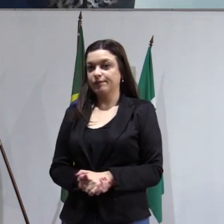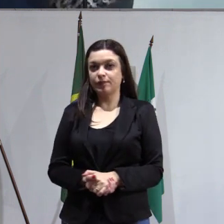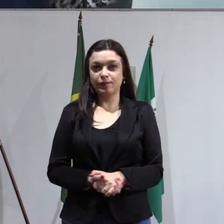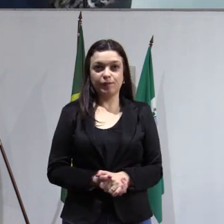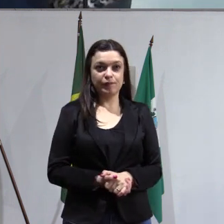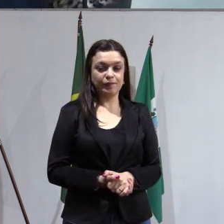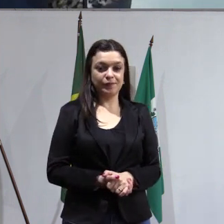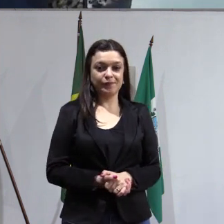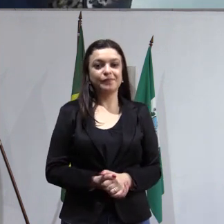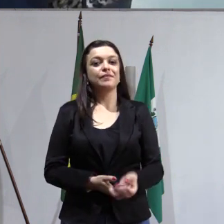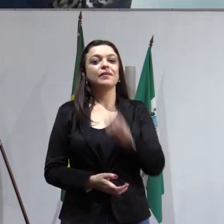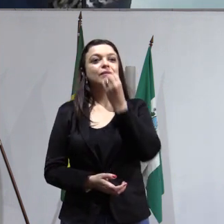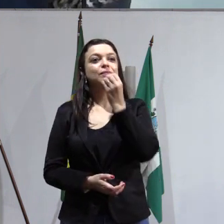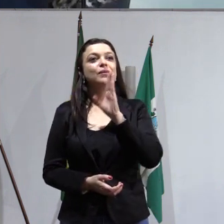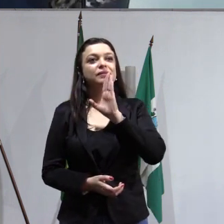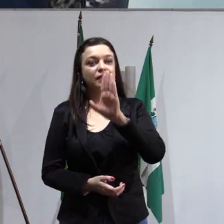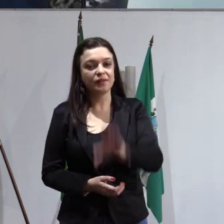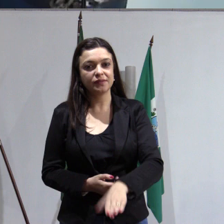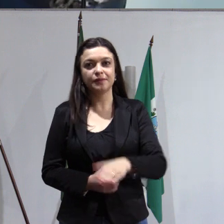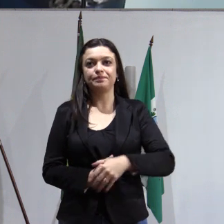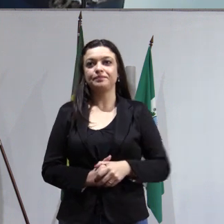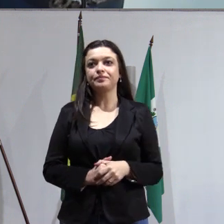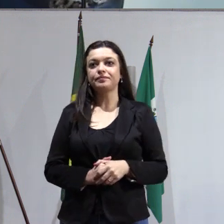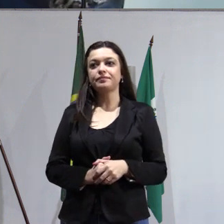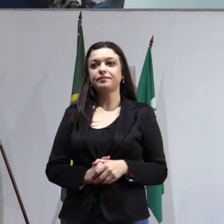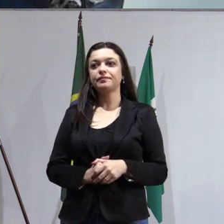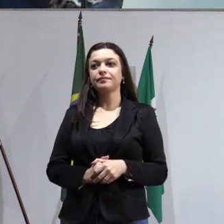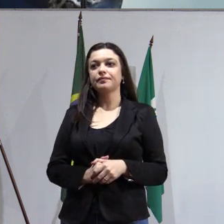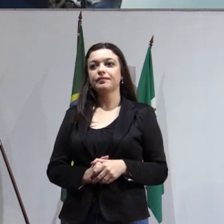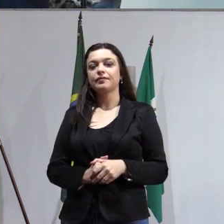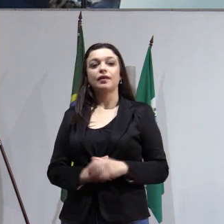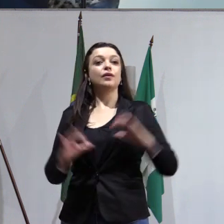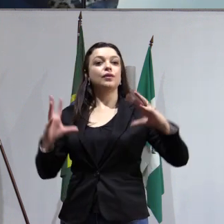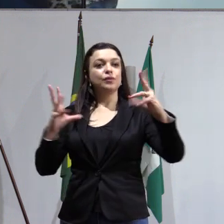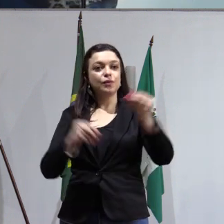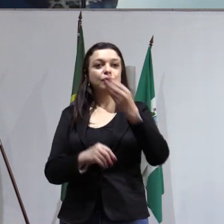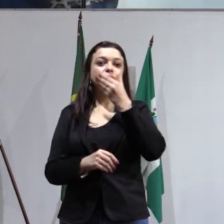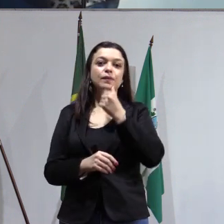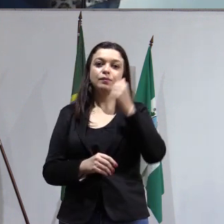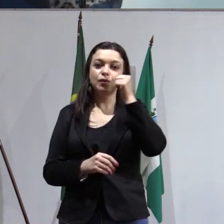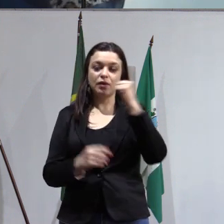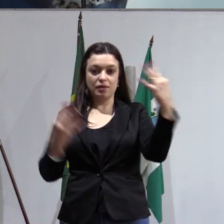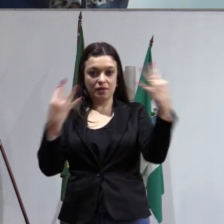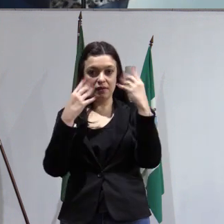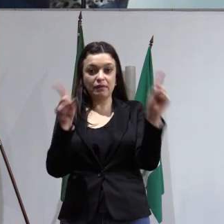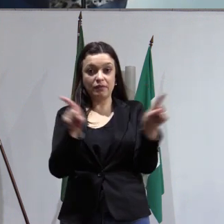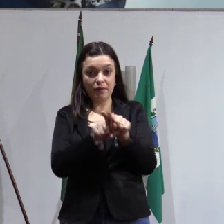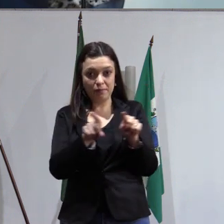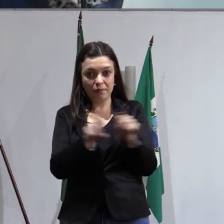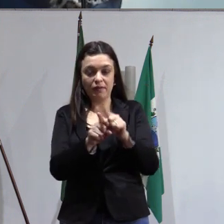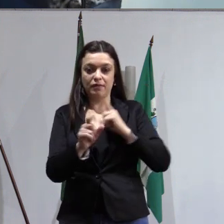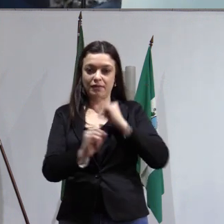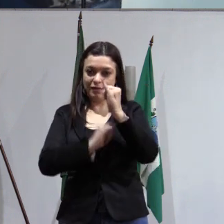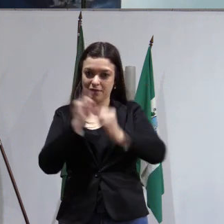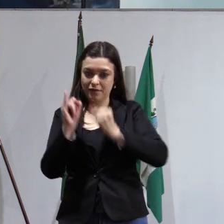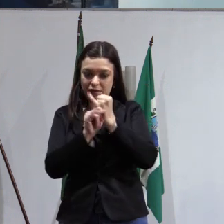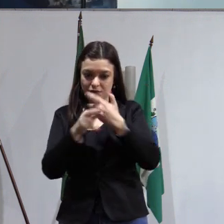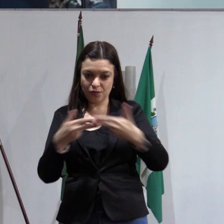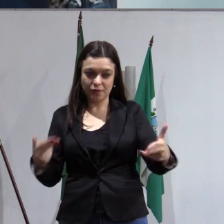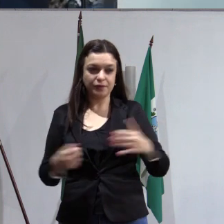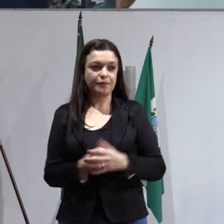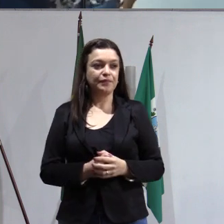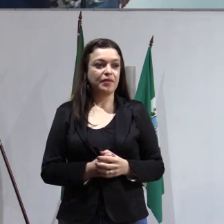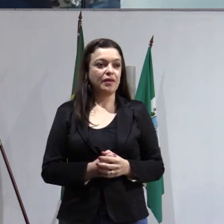Boa tarde. Cada uma e cada um que está aqui presente e que está nos vendo também à distância. Eu não vou